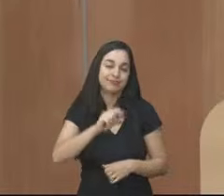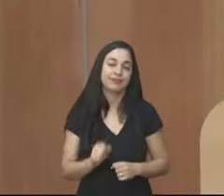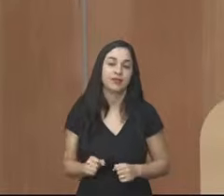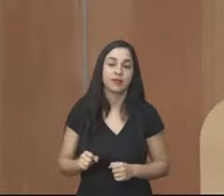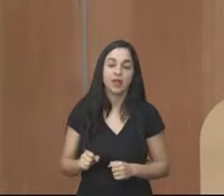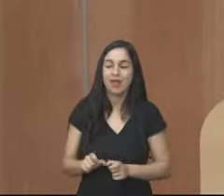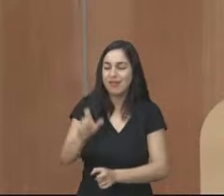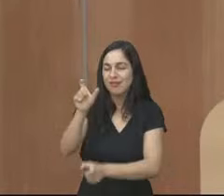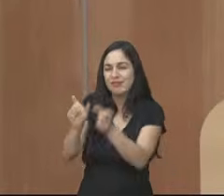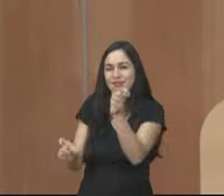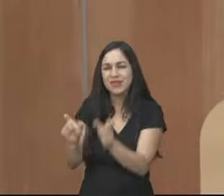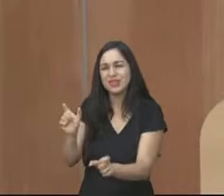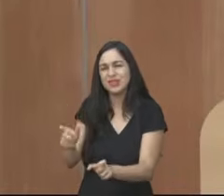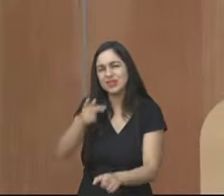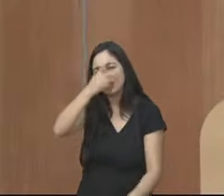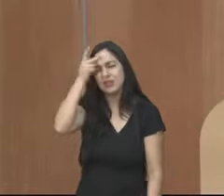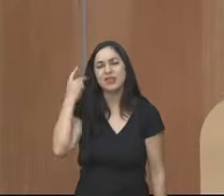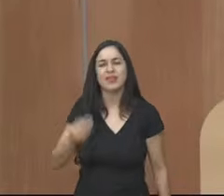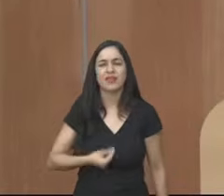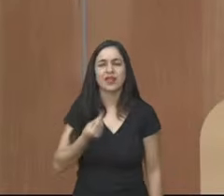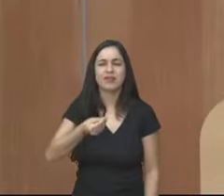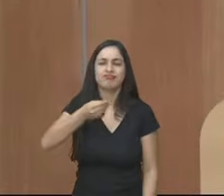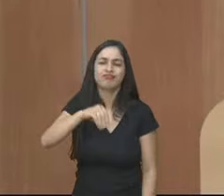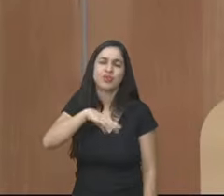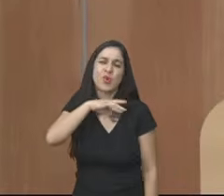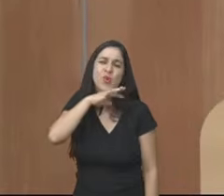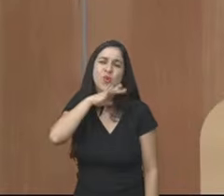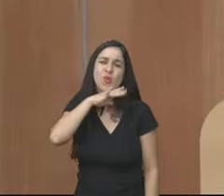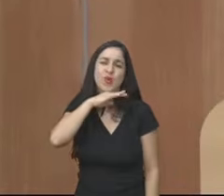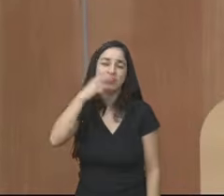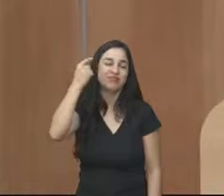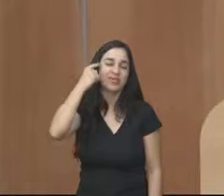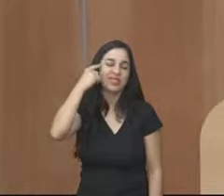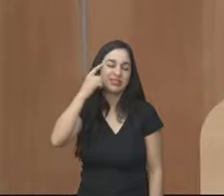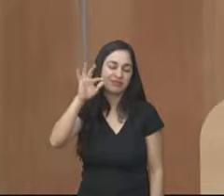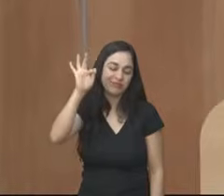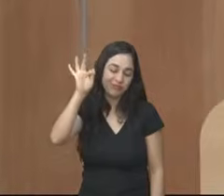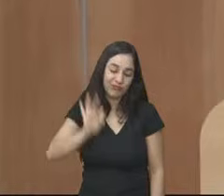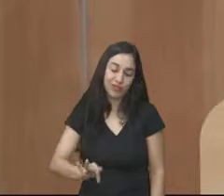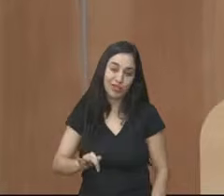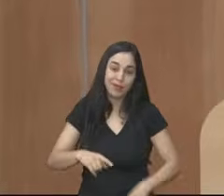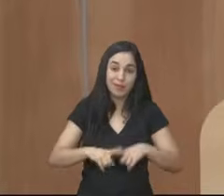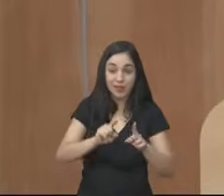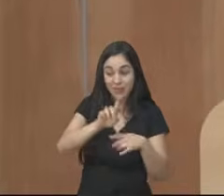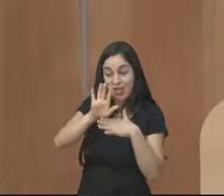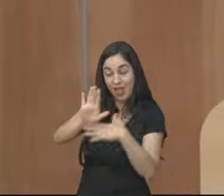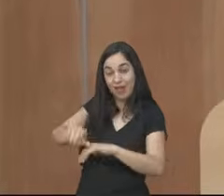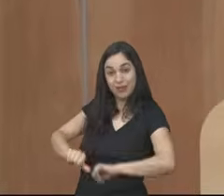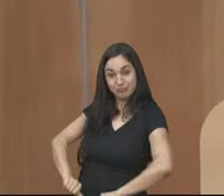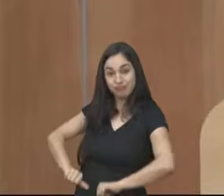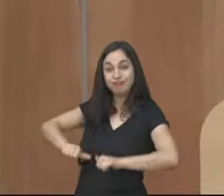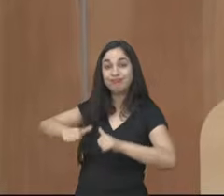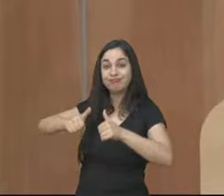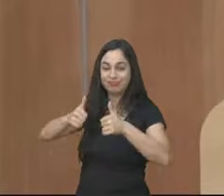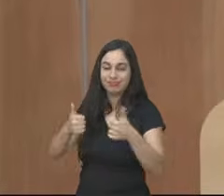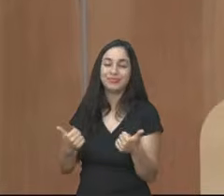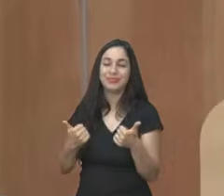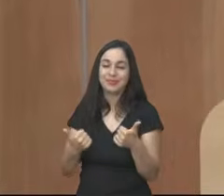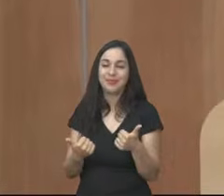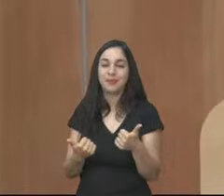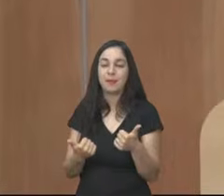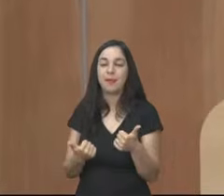que já estavam desenganadas. E olha que legal. Vocês acolhem